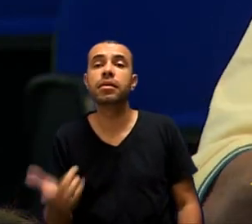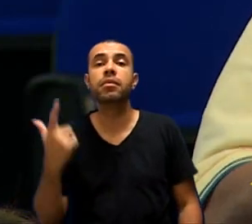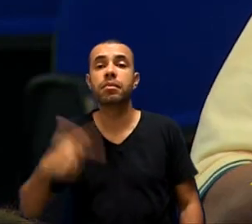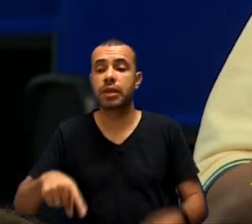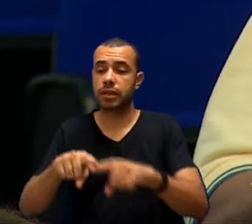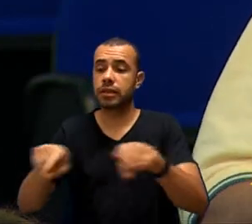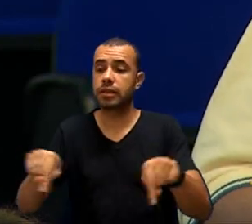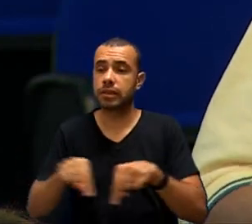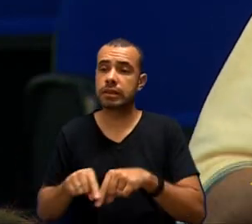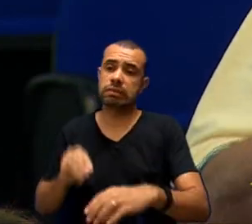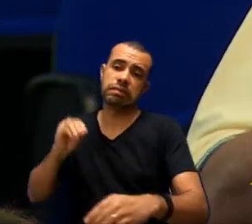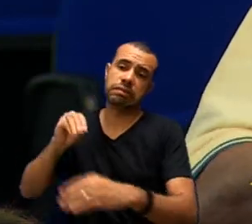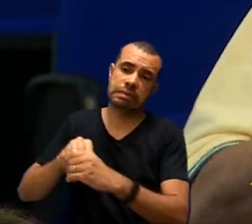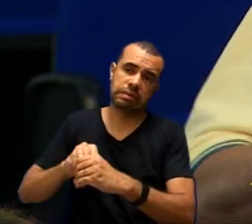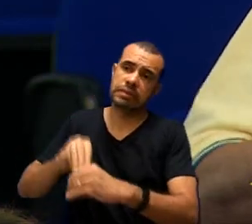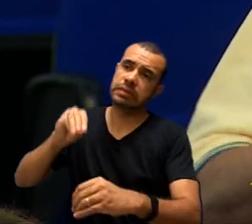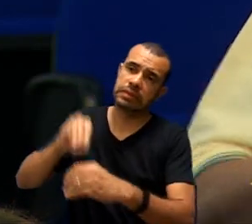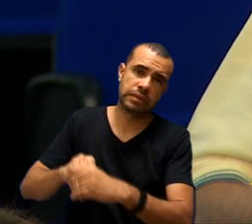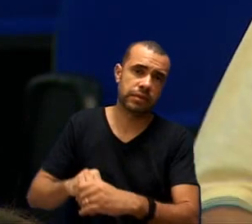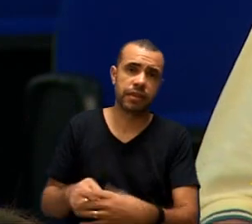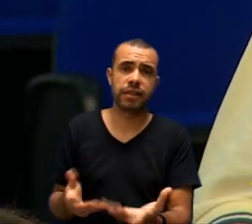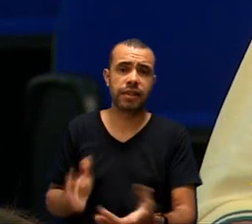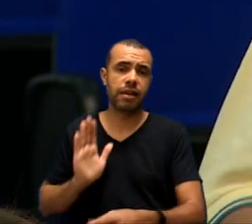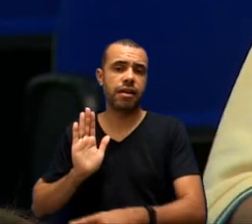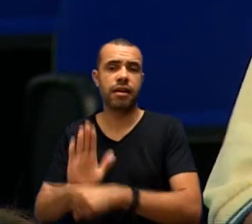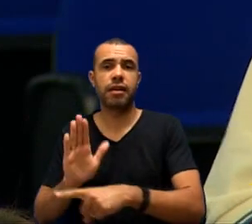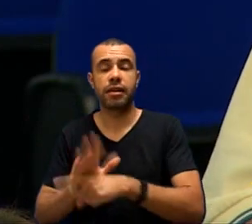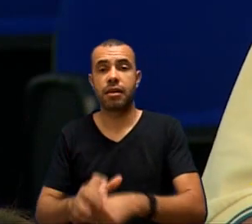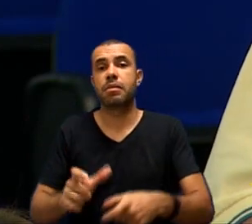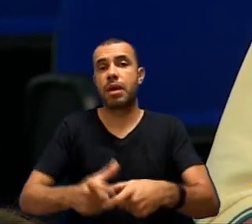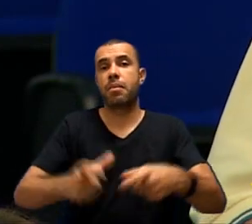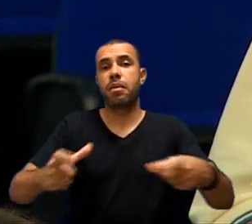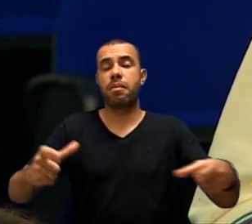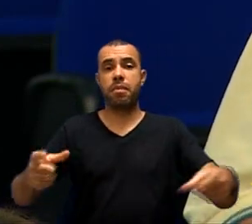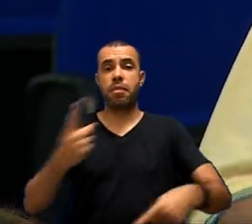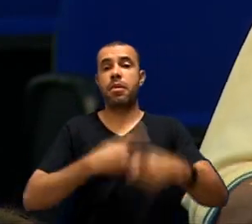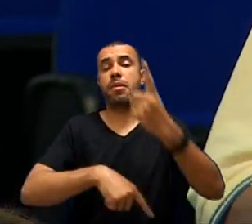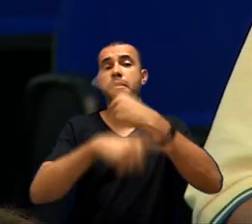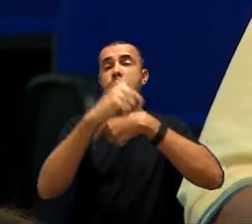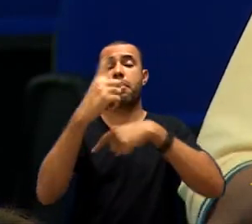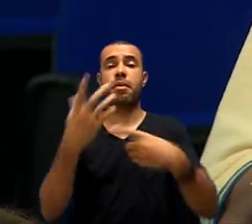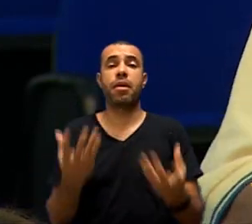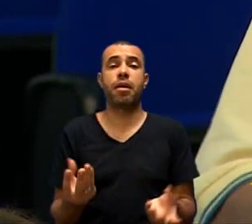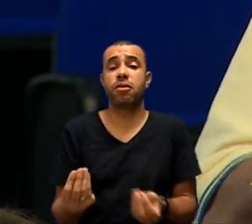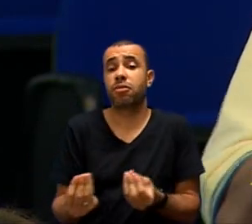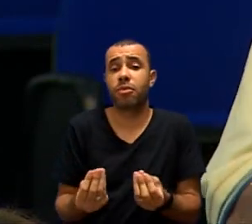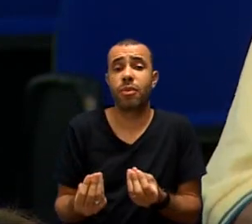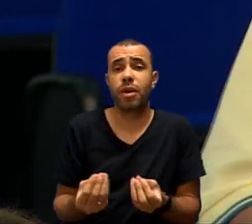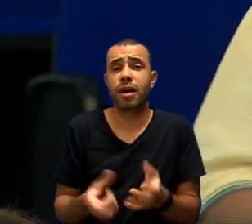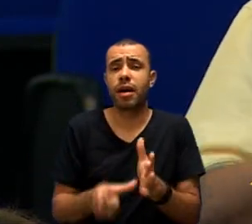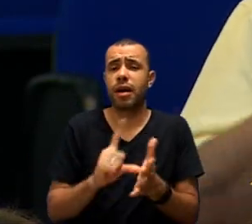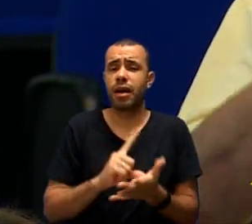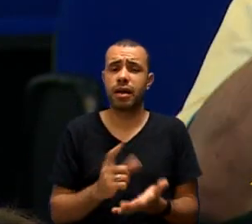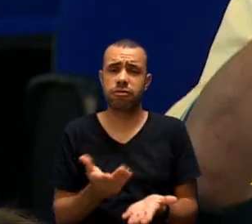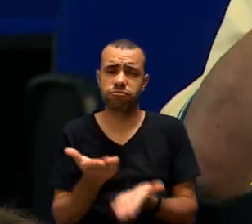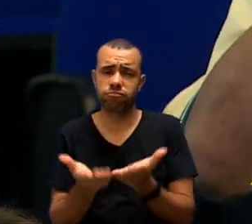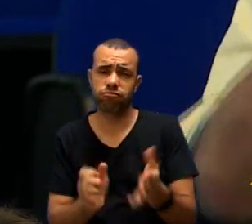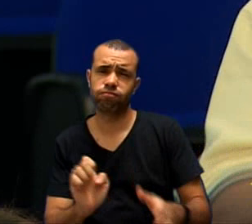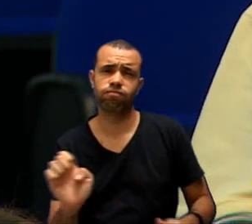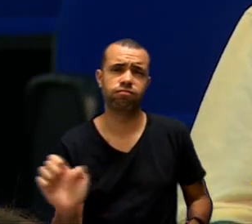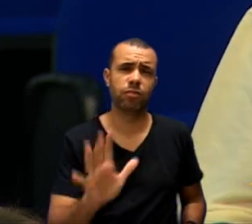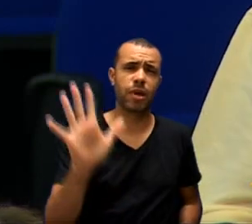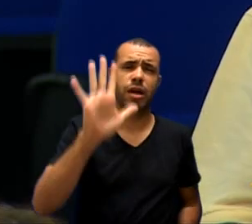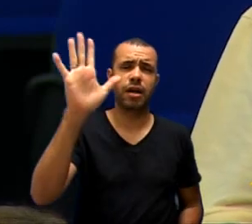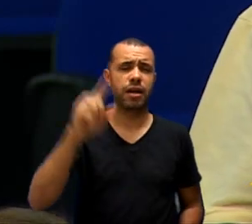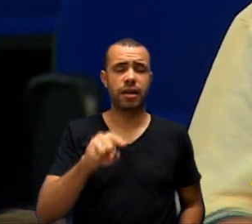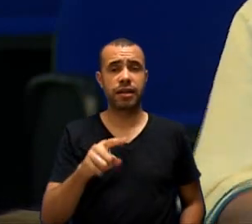A política nossa de crescer a cidade do jeito que cresceu, sem agregar valor, sem aumentar a